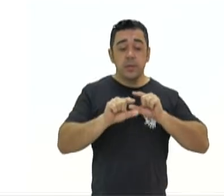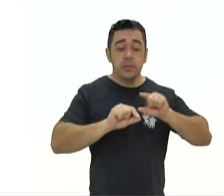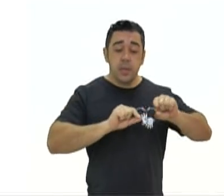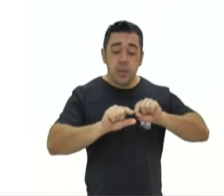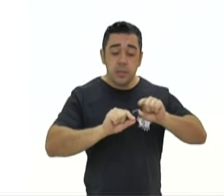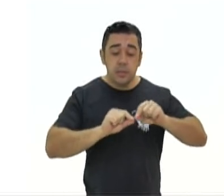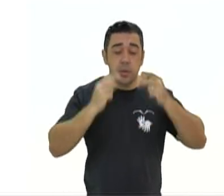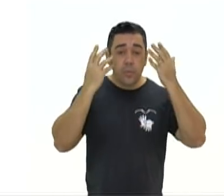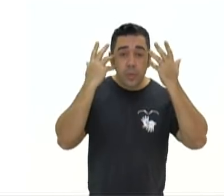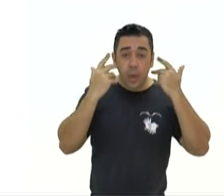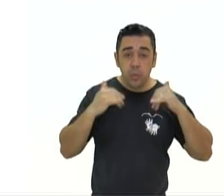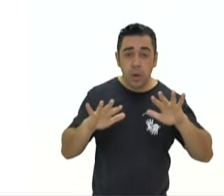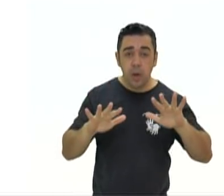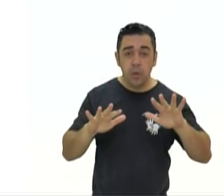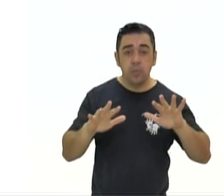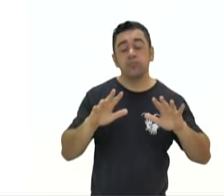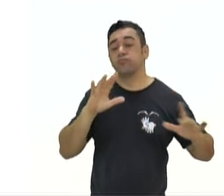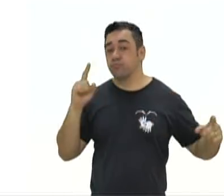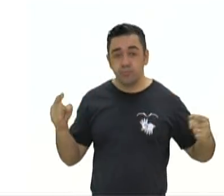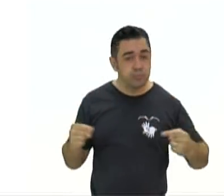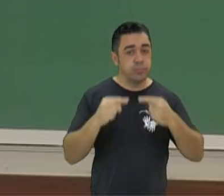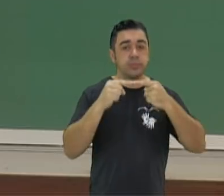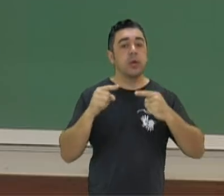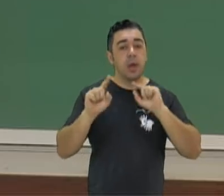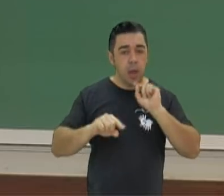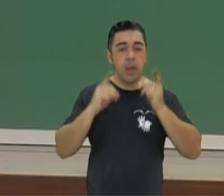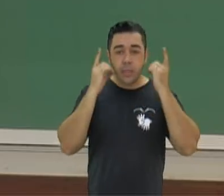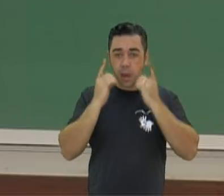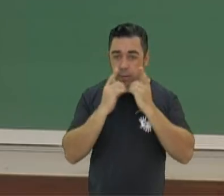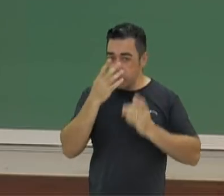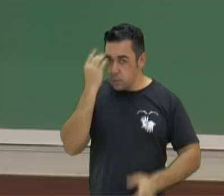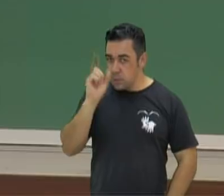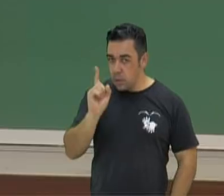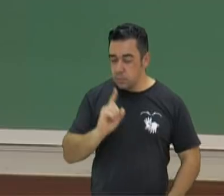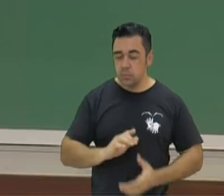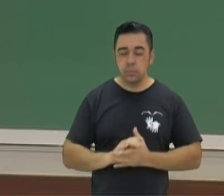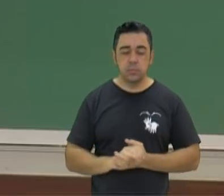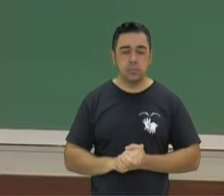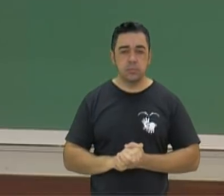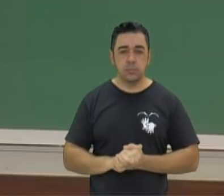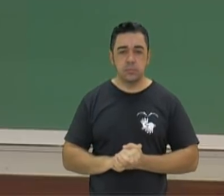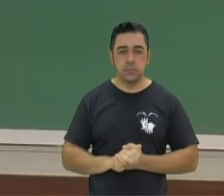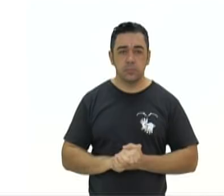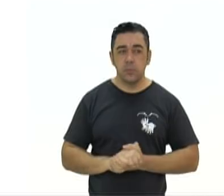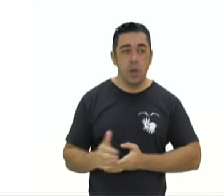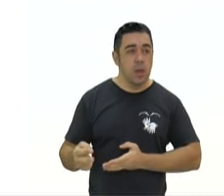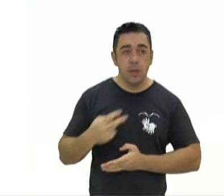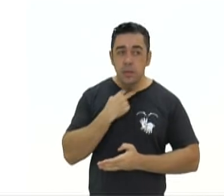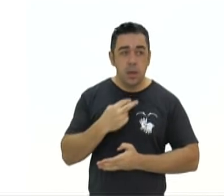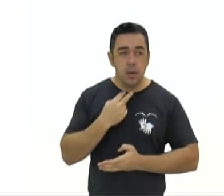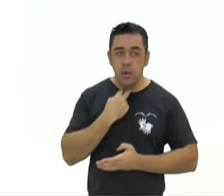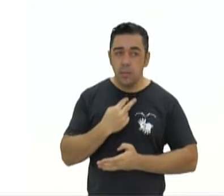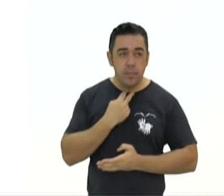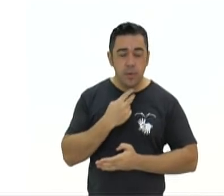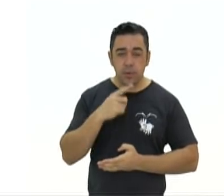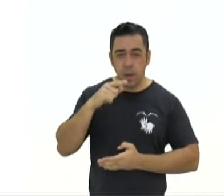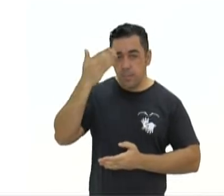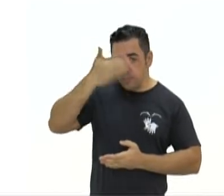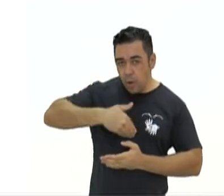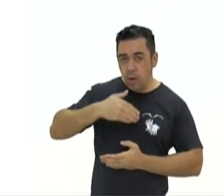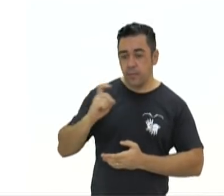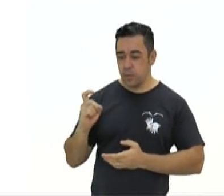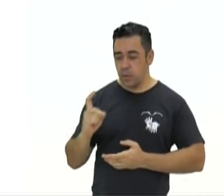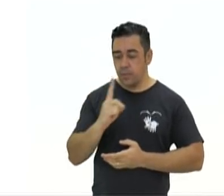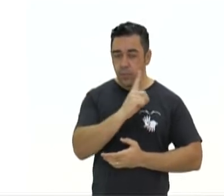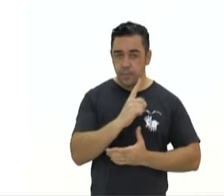você já tem que associar ao Darwin, tá? Não pode esquecer disso. Mais um aqui. Não pode ser considerado como evidência